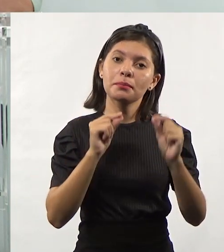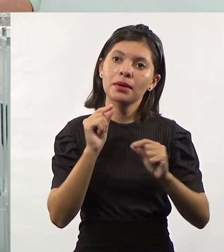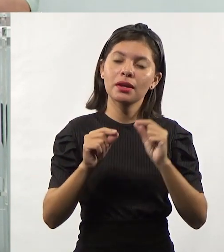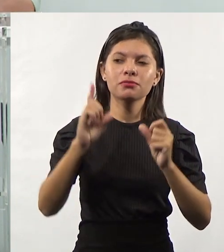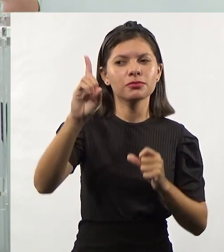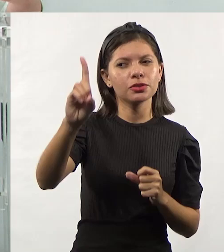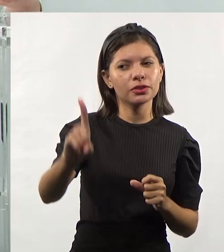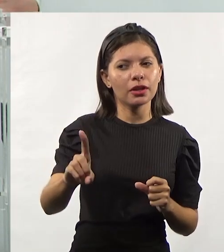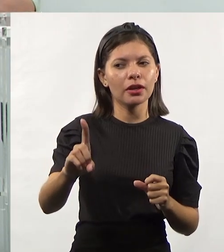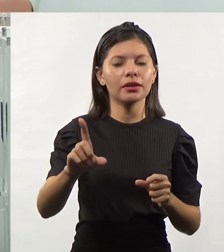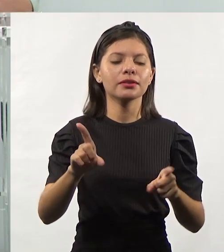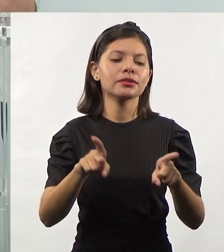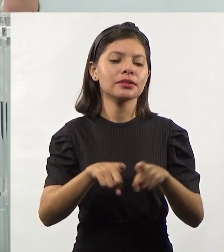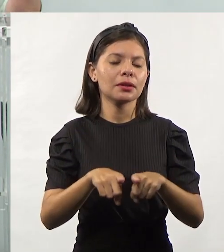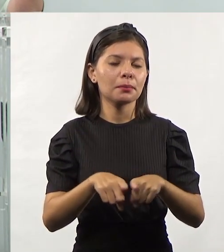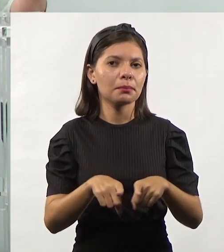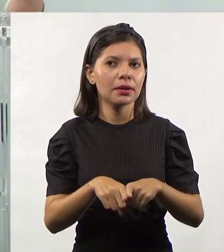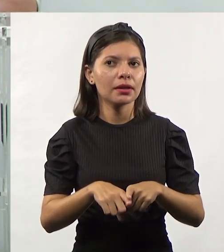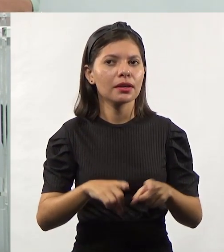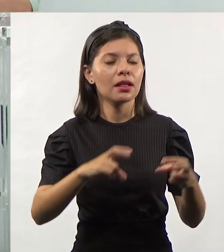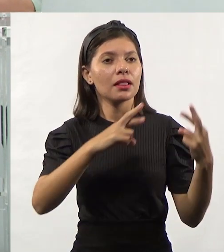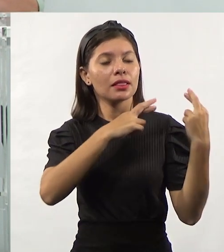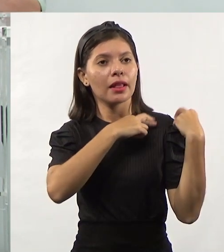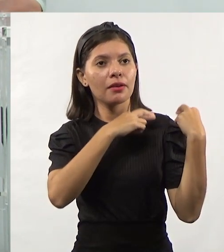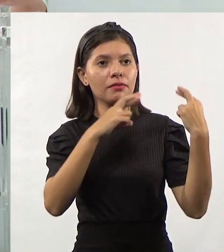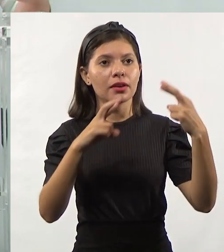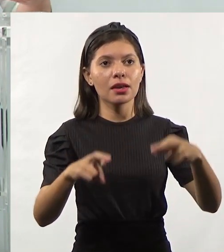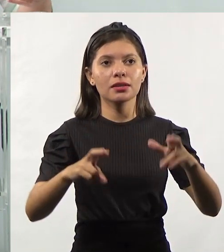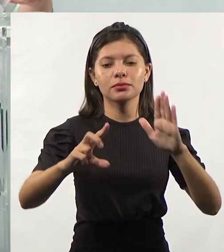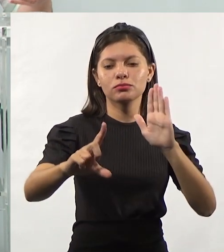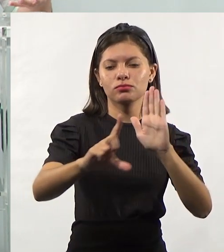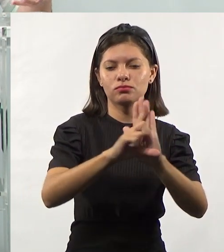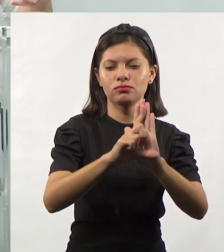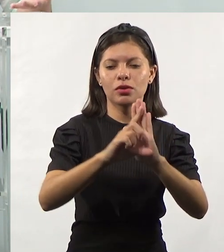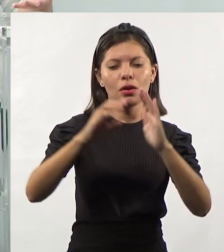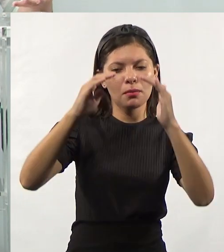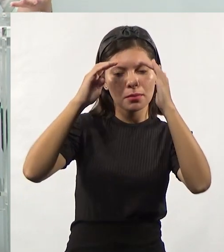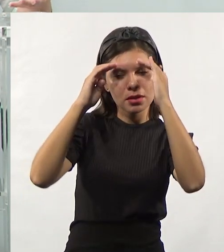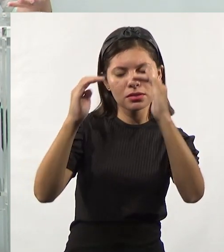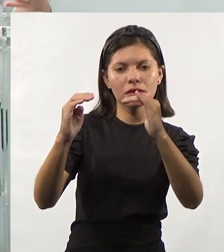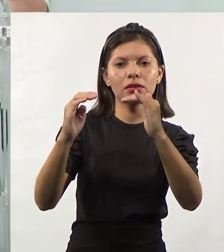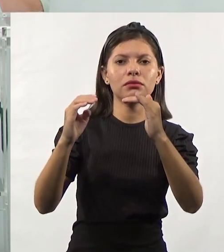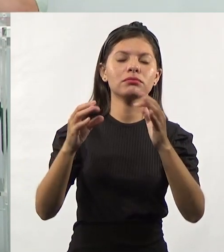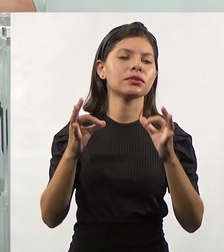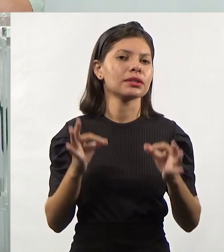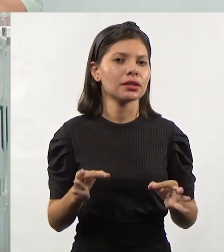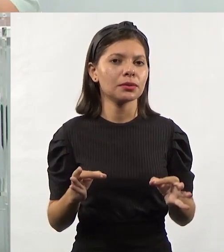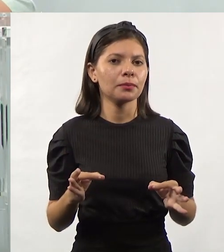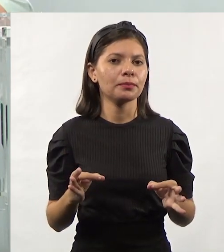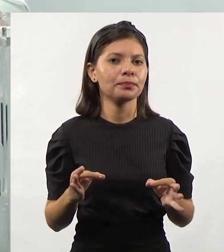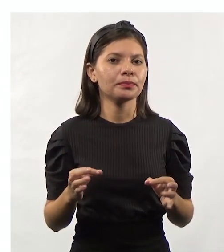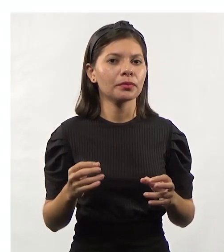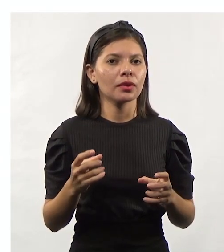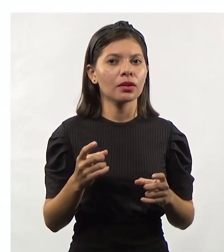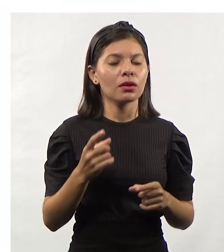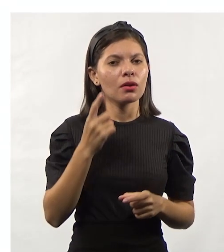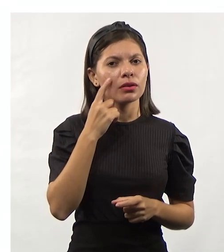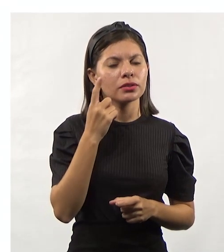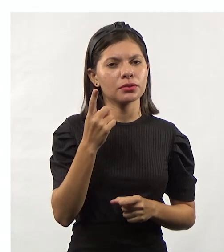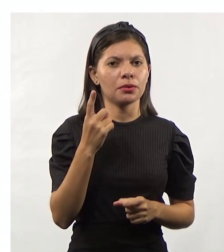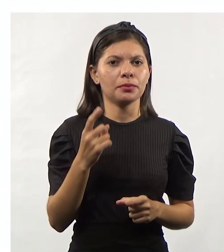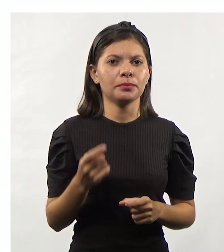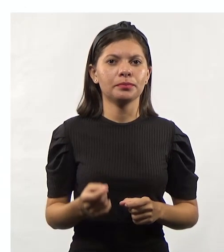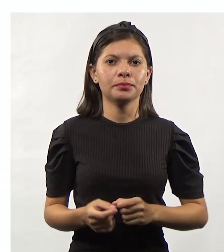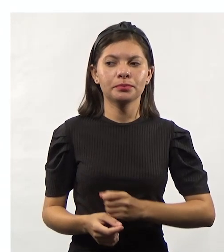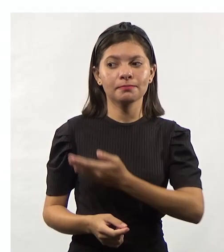deveres adquiridos pelas pessoas e que devem, por lei, serem obedecidos, tá certo? Agora, olha só, esse conceito de